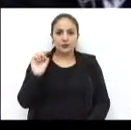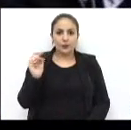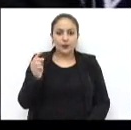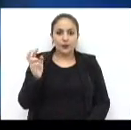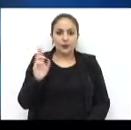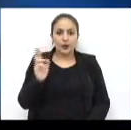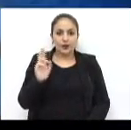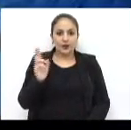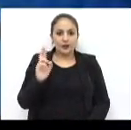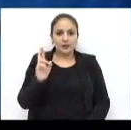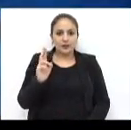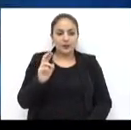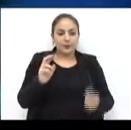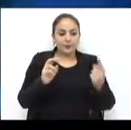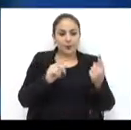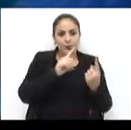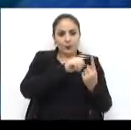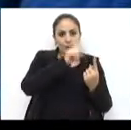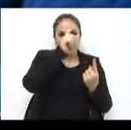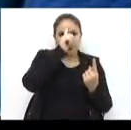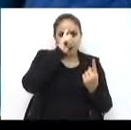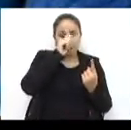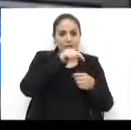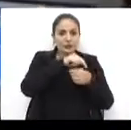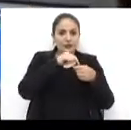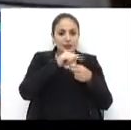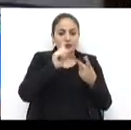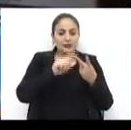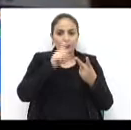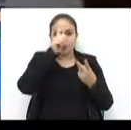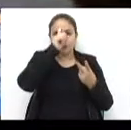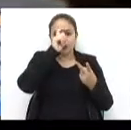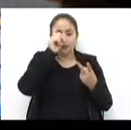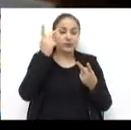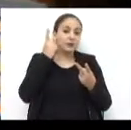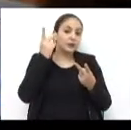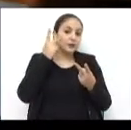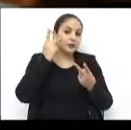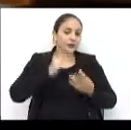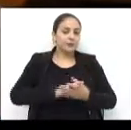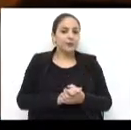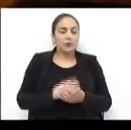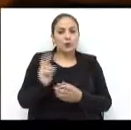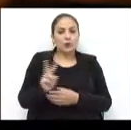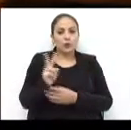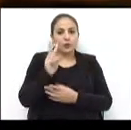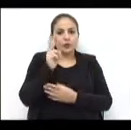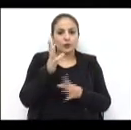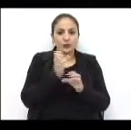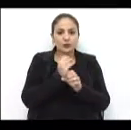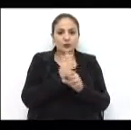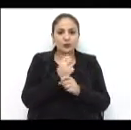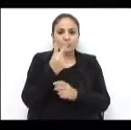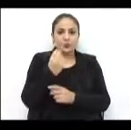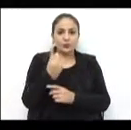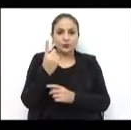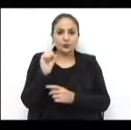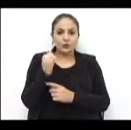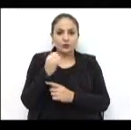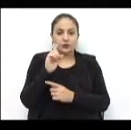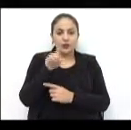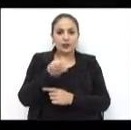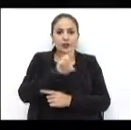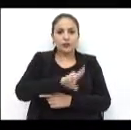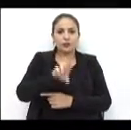2.300.000 para os hospitais da cidade e São Vicente. O valor, que deve ser empenhado no orçamento de 2018,